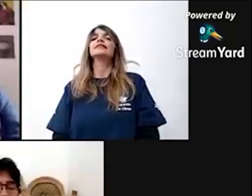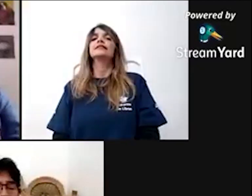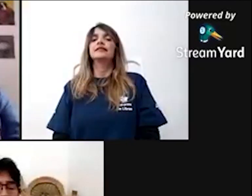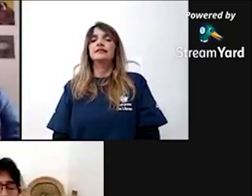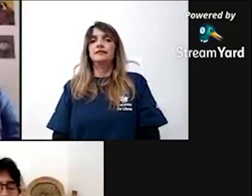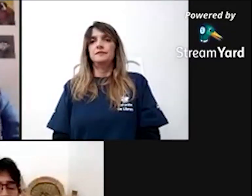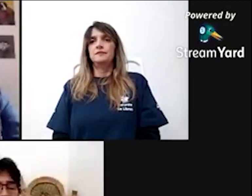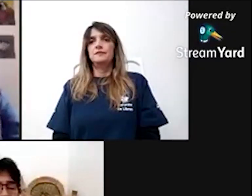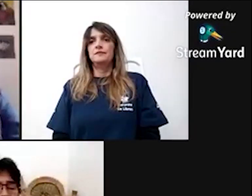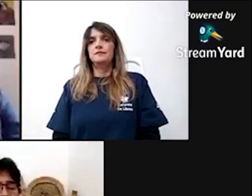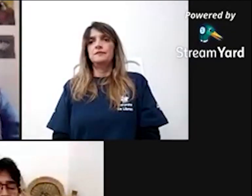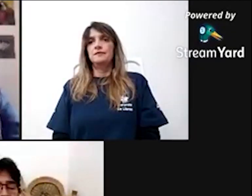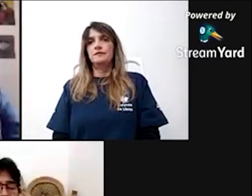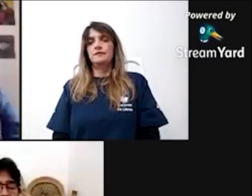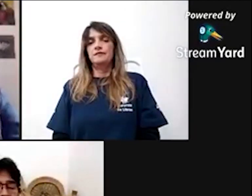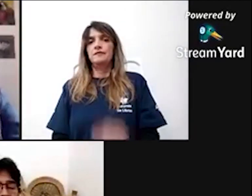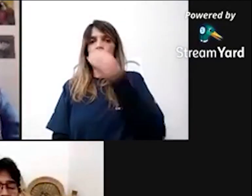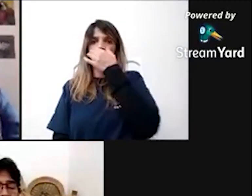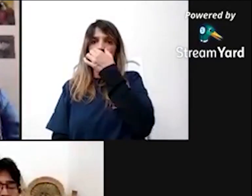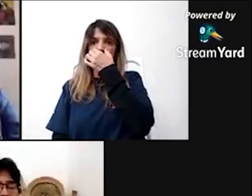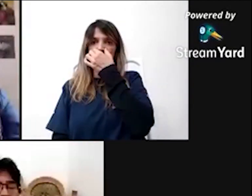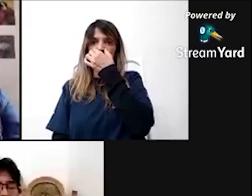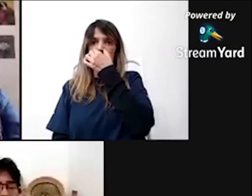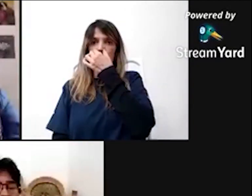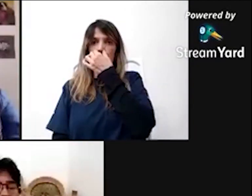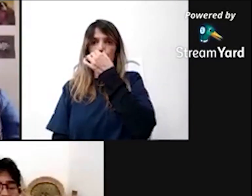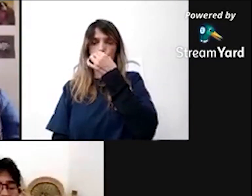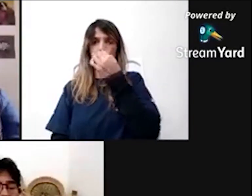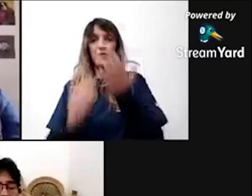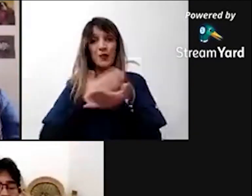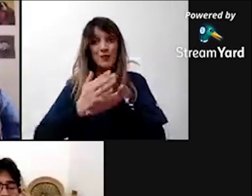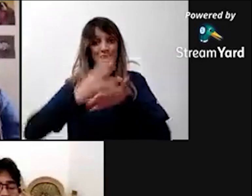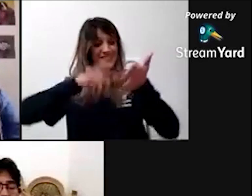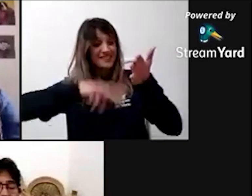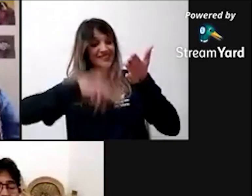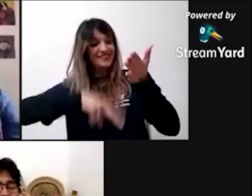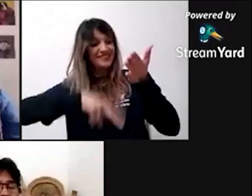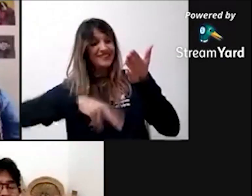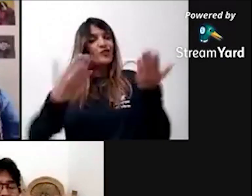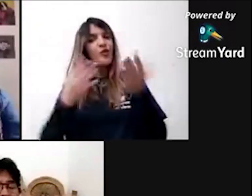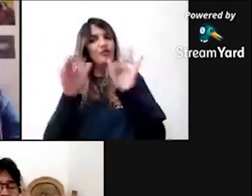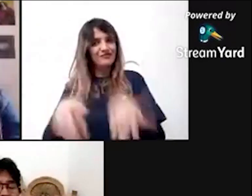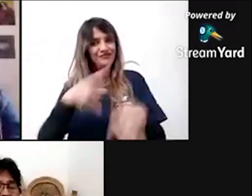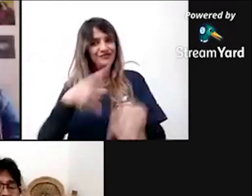Eu iniciei com uma leitura, vou encerrar com uma também.